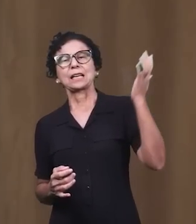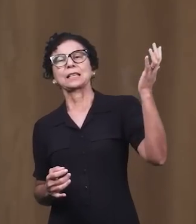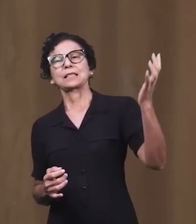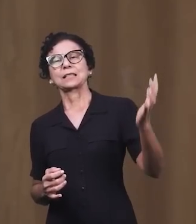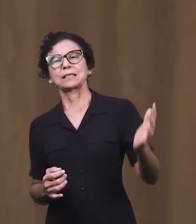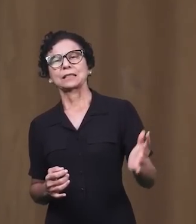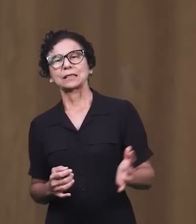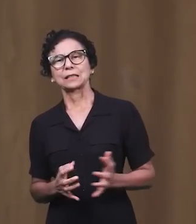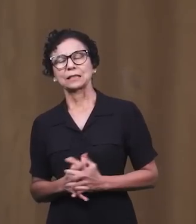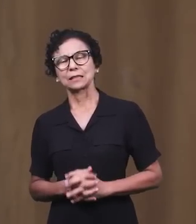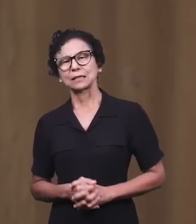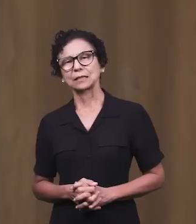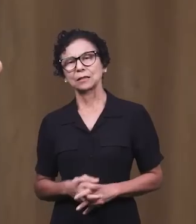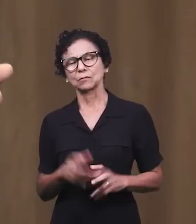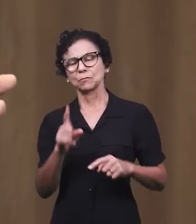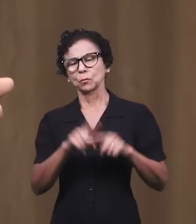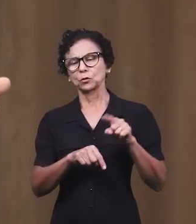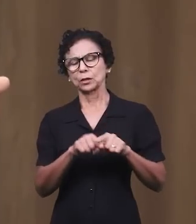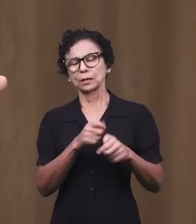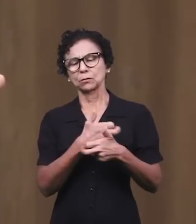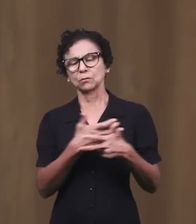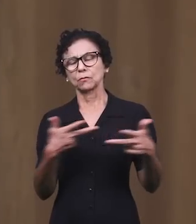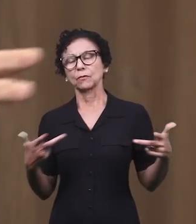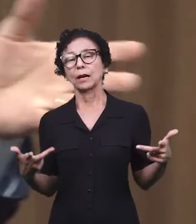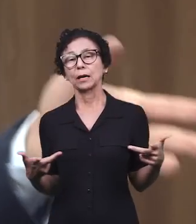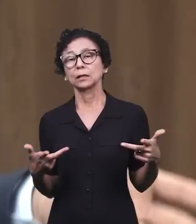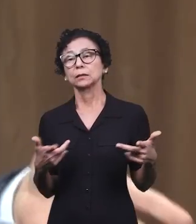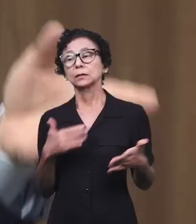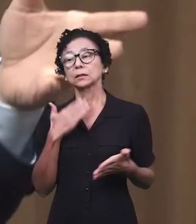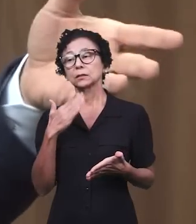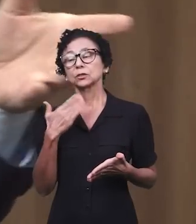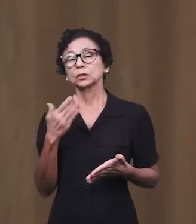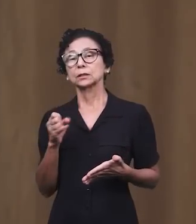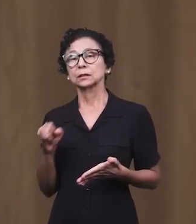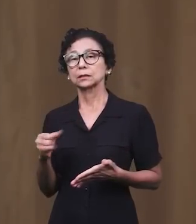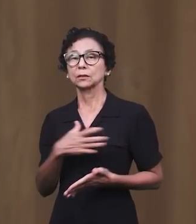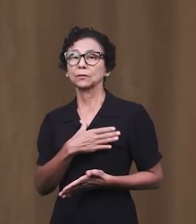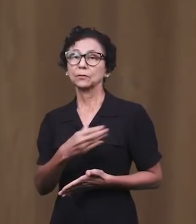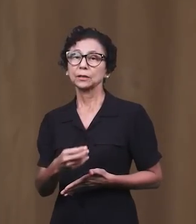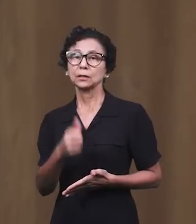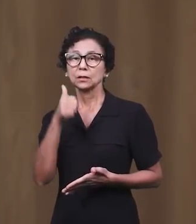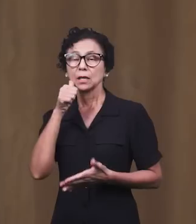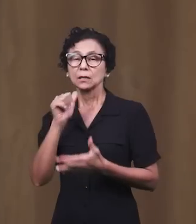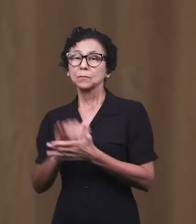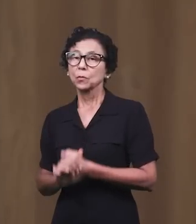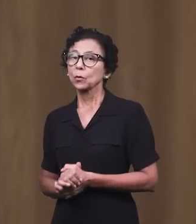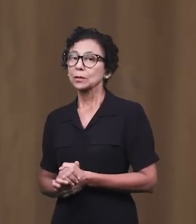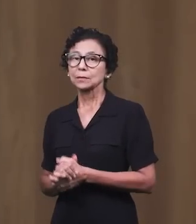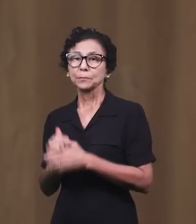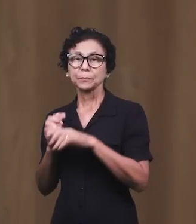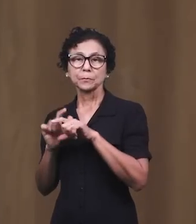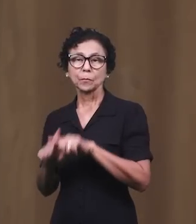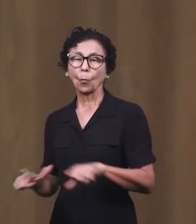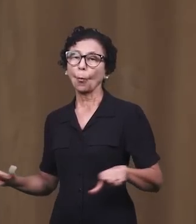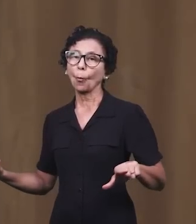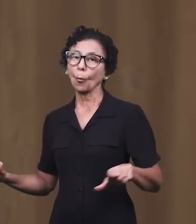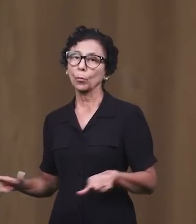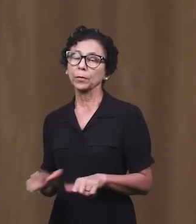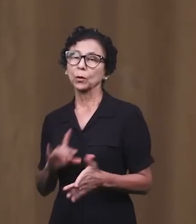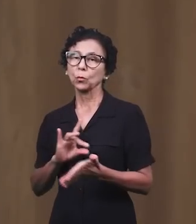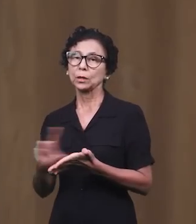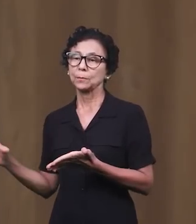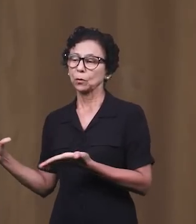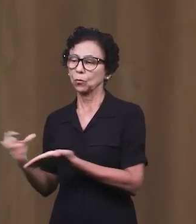despojos. De que ia adiantar se os seus filhos e se a sua esposa não estavam esperando Davi voltar para casa?